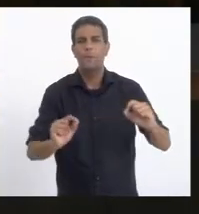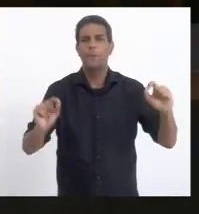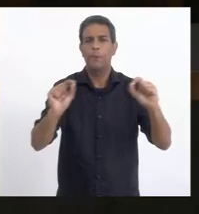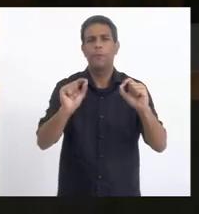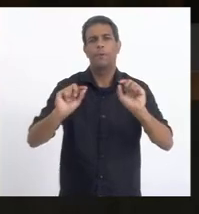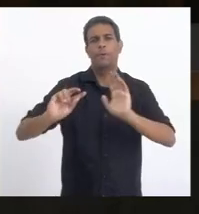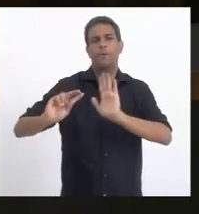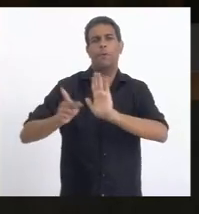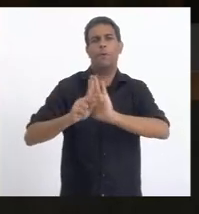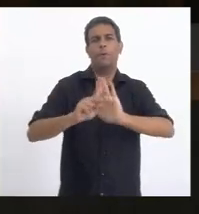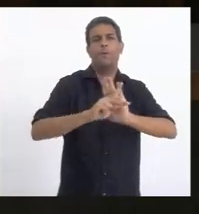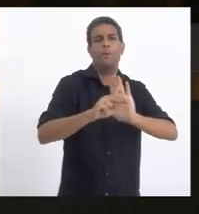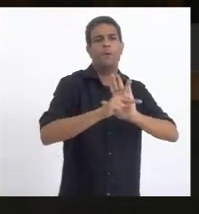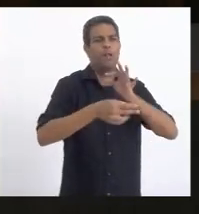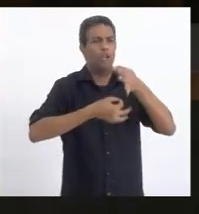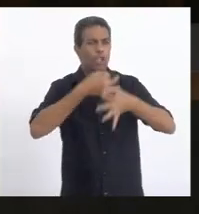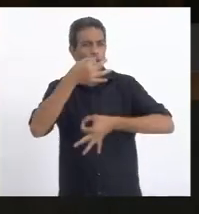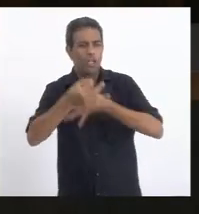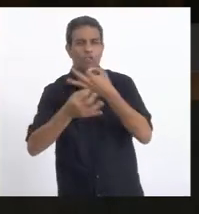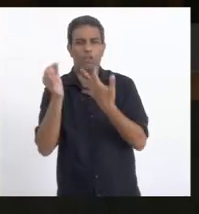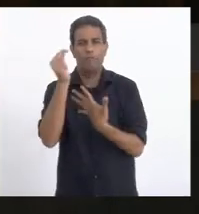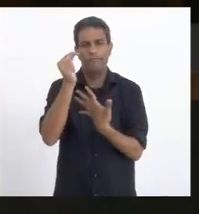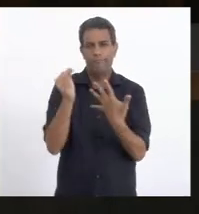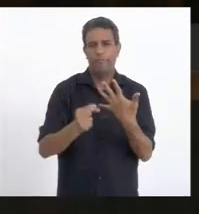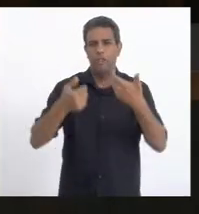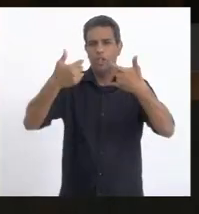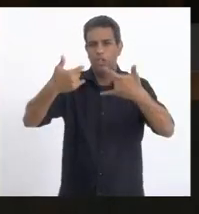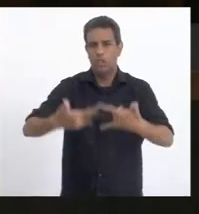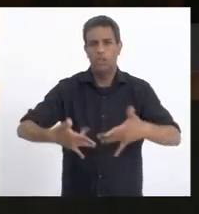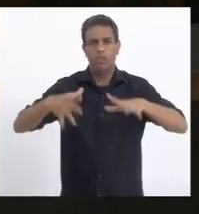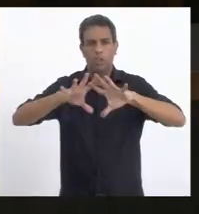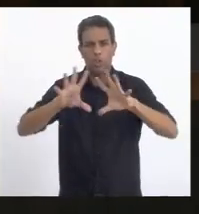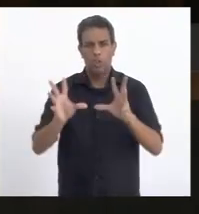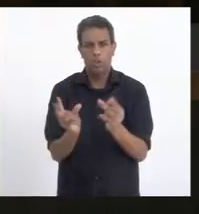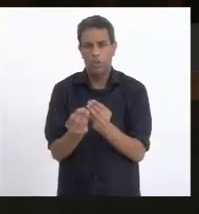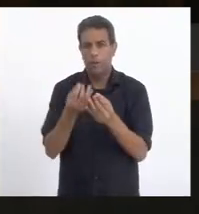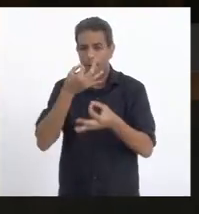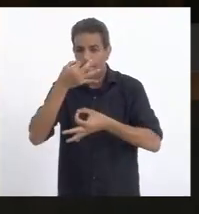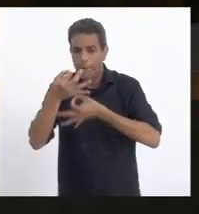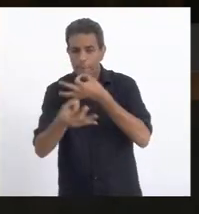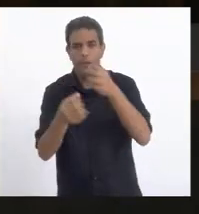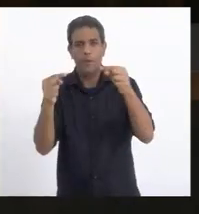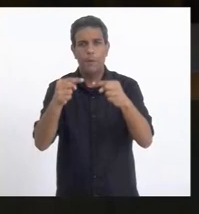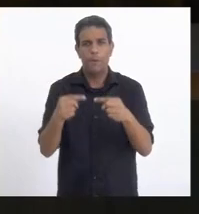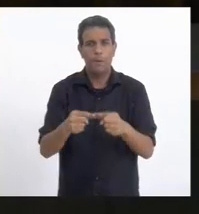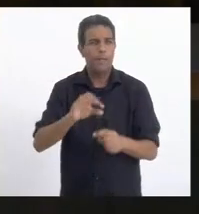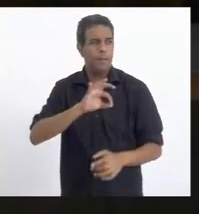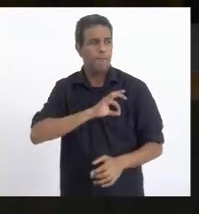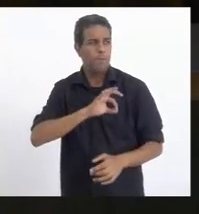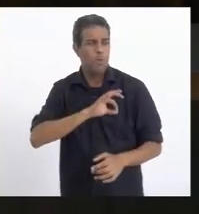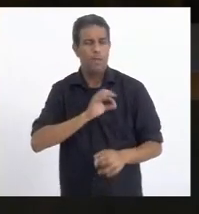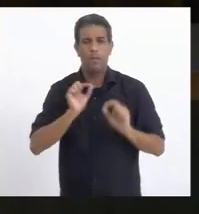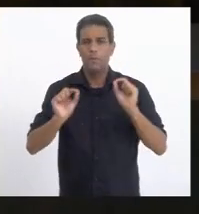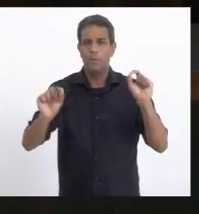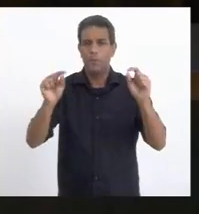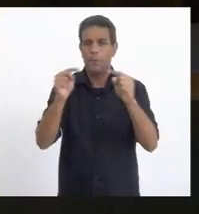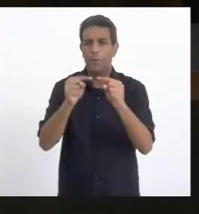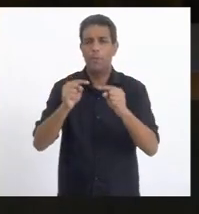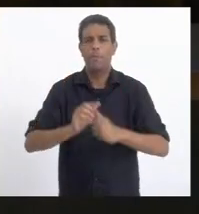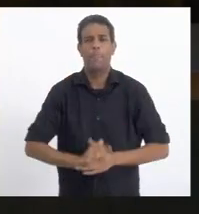correção fraterna uma crítica para dizer que e vejo isso também na Polícia Civil